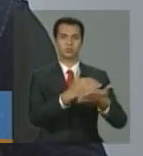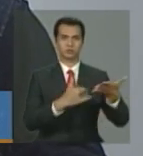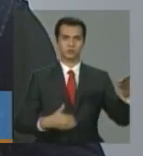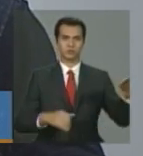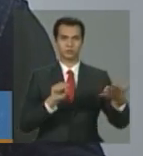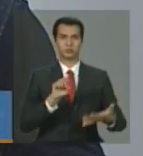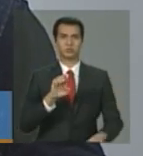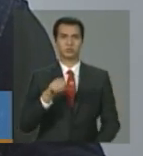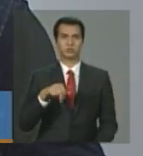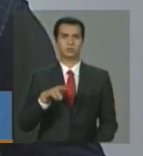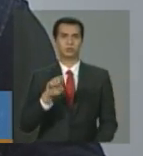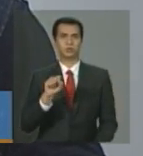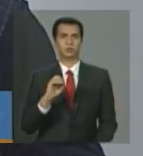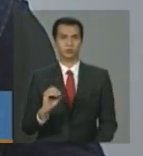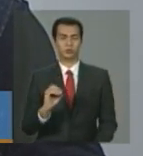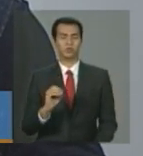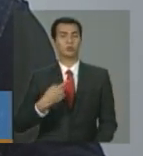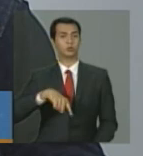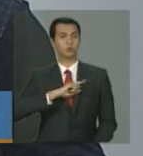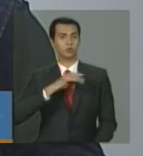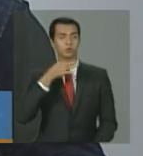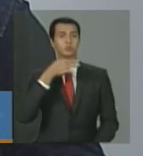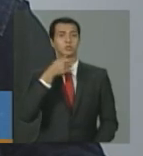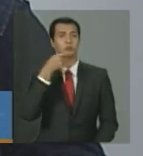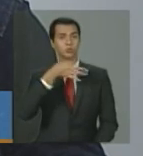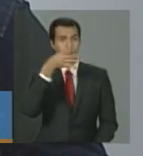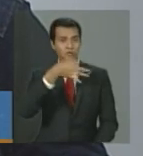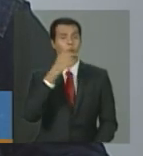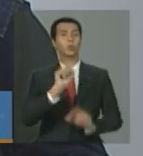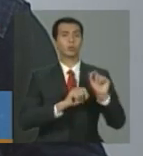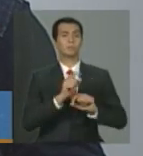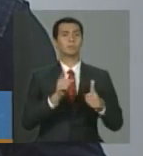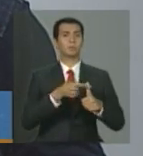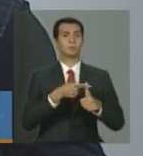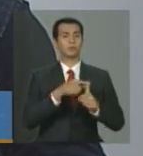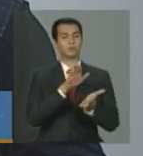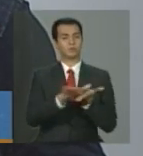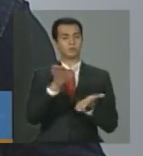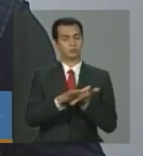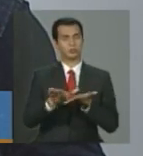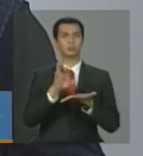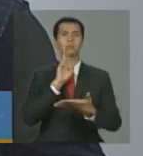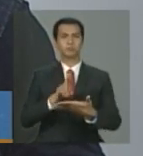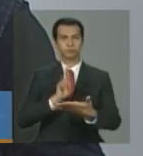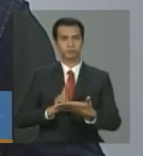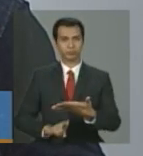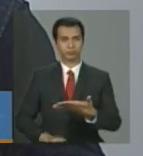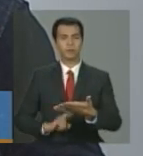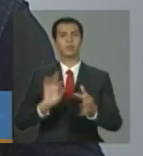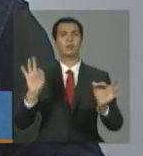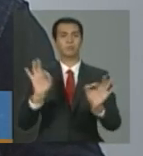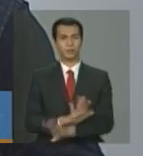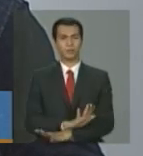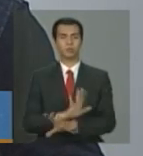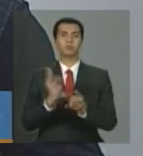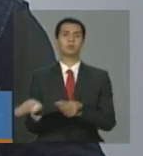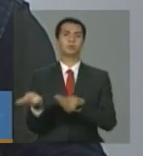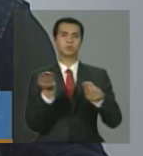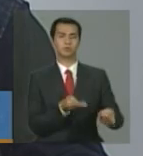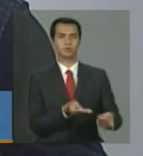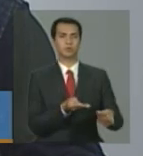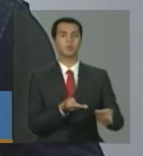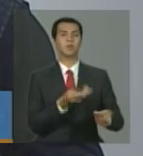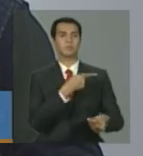que ele responda primeiramente em meio impresso Meg que essa esse questionário empresta seja repassado para